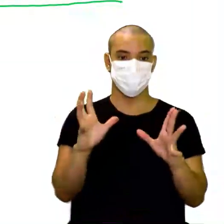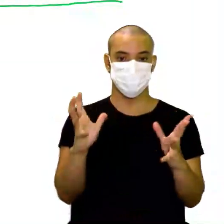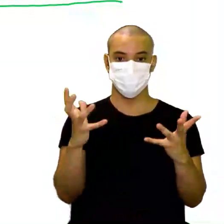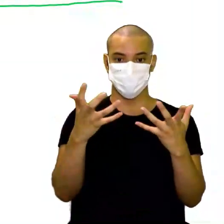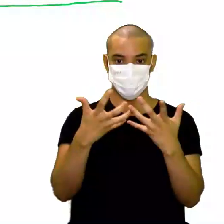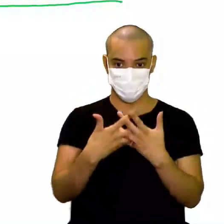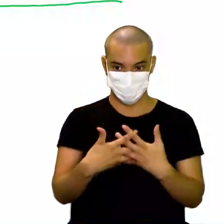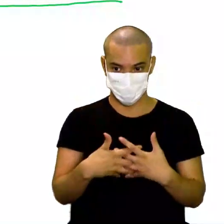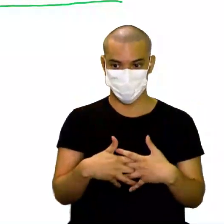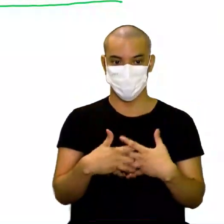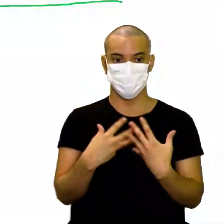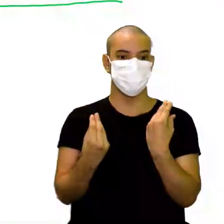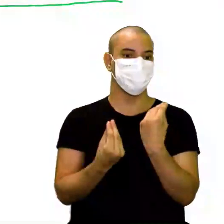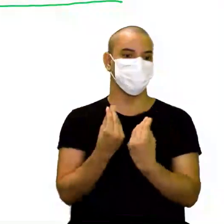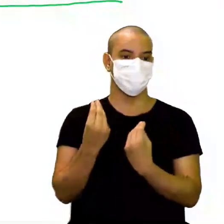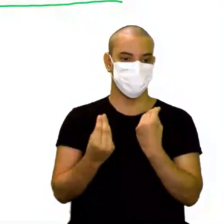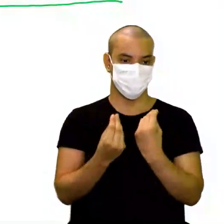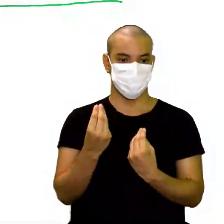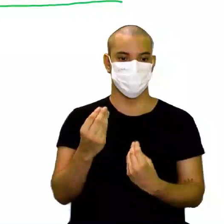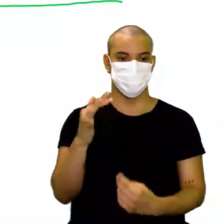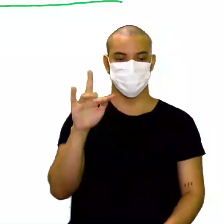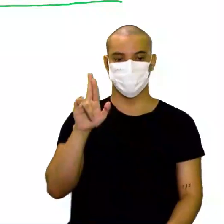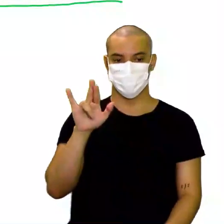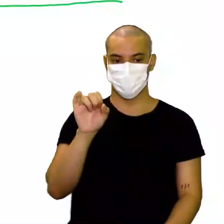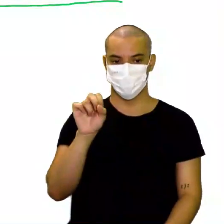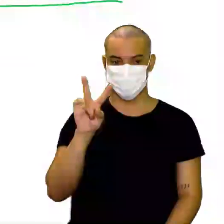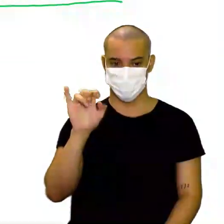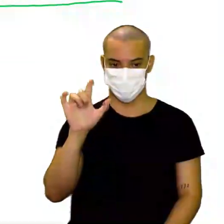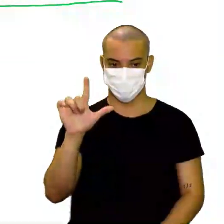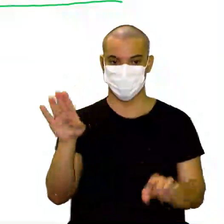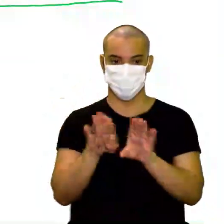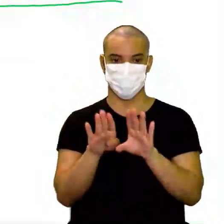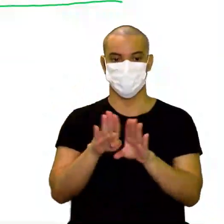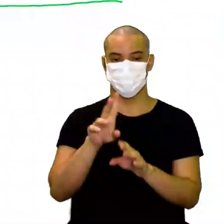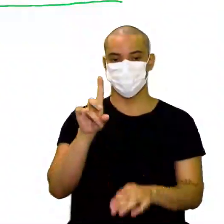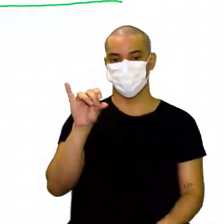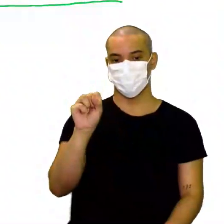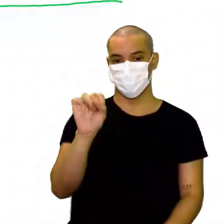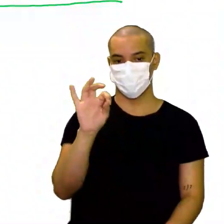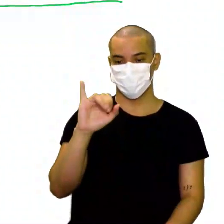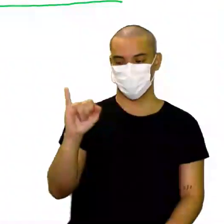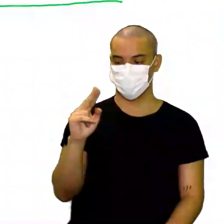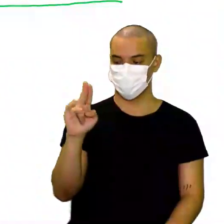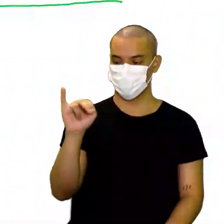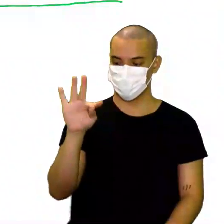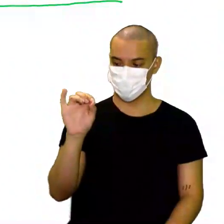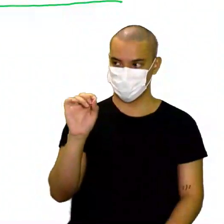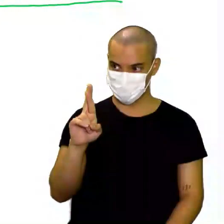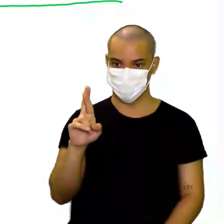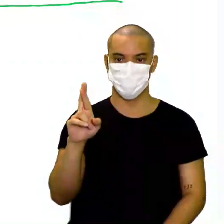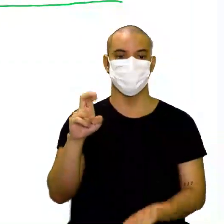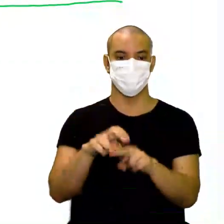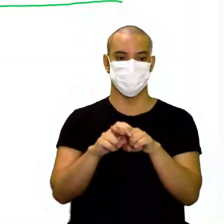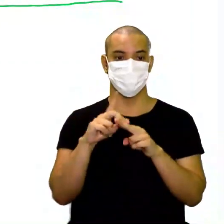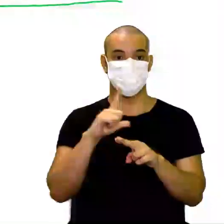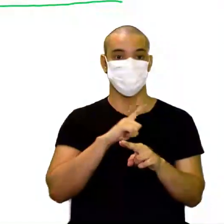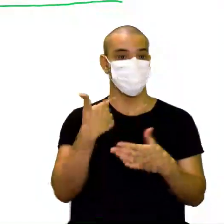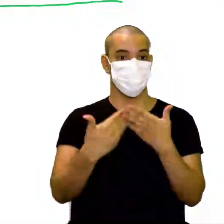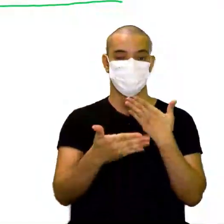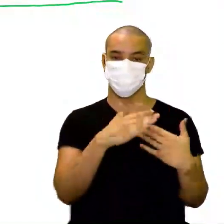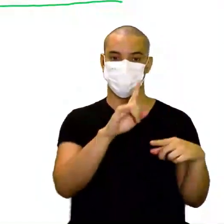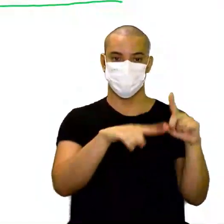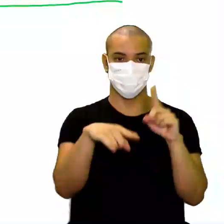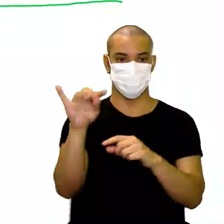funcionamento do fusível e do disjuntor. Então você tem um fiozinho com baixo ponto de fusão, ou seja, qualquer variação